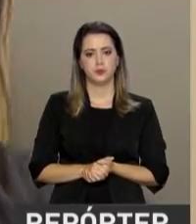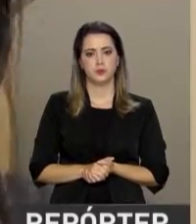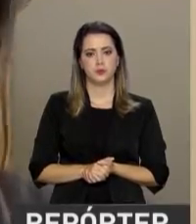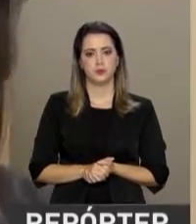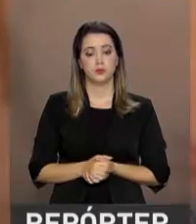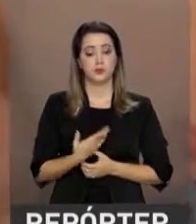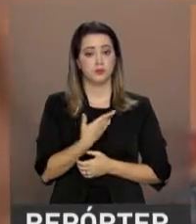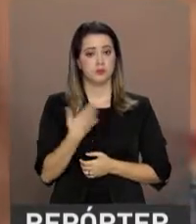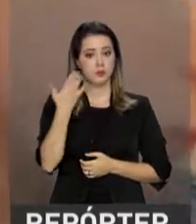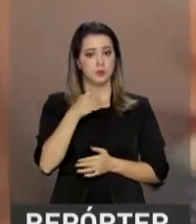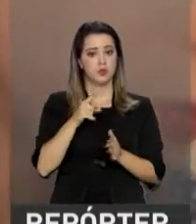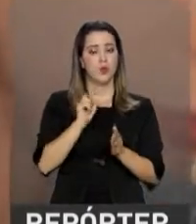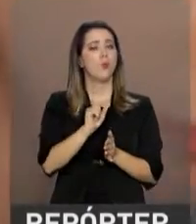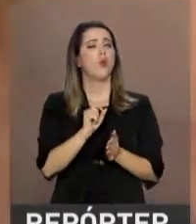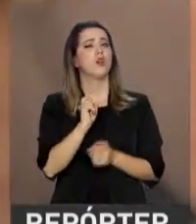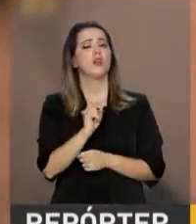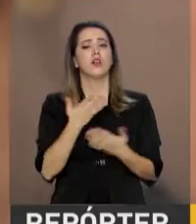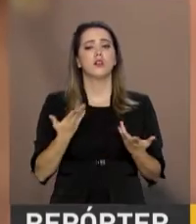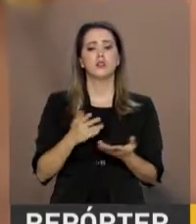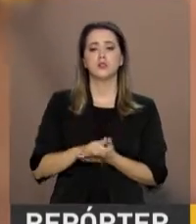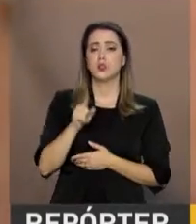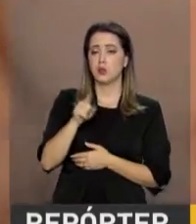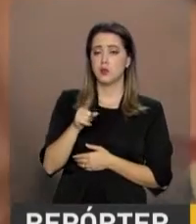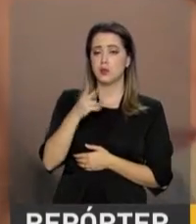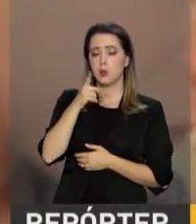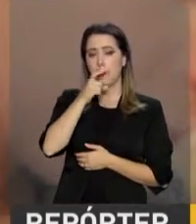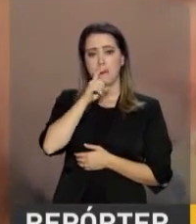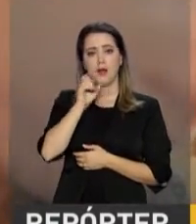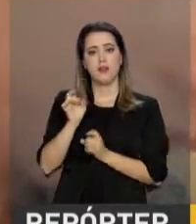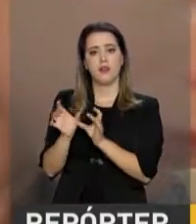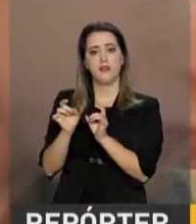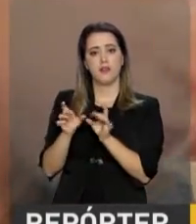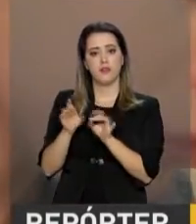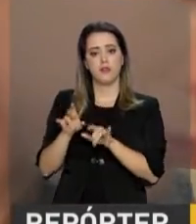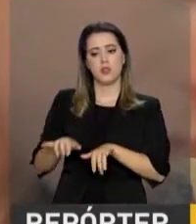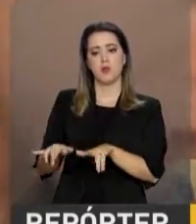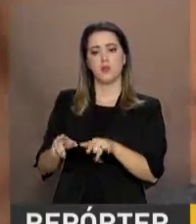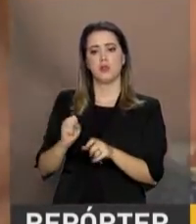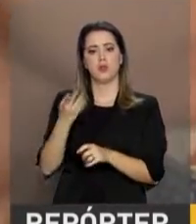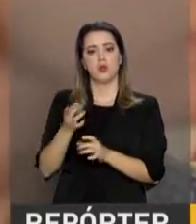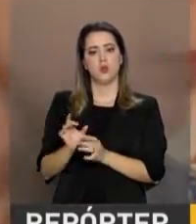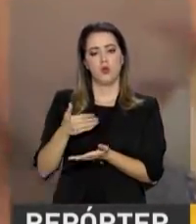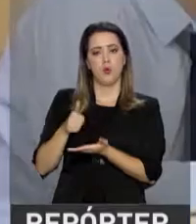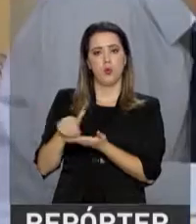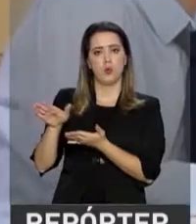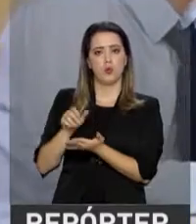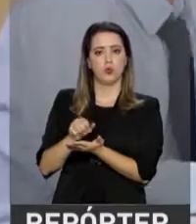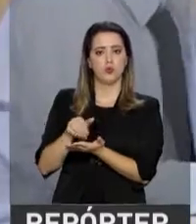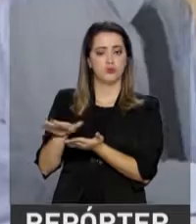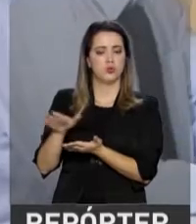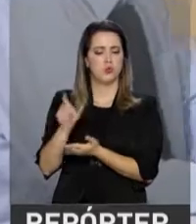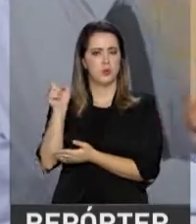O que tá acontecendo? Teu pai. Ele quer vender o piano ou dispensa a Aninha pra controlar o orçamento aqui de casa. Para